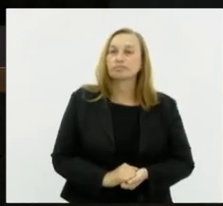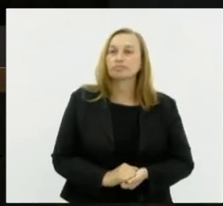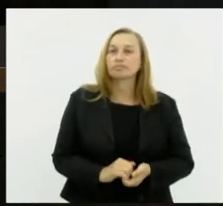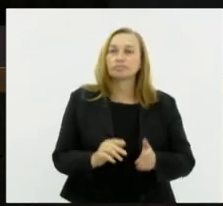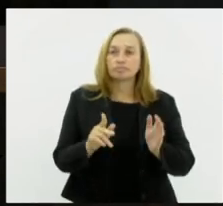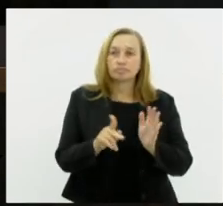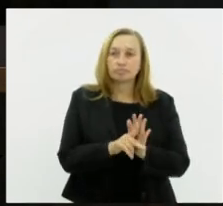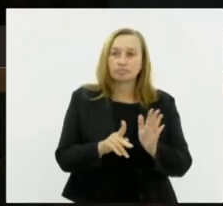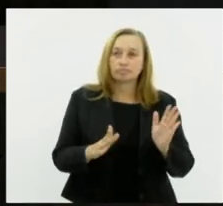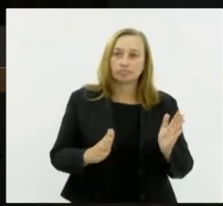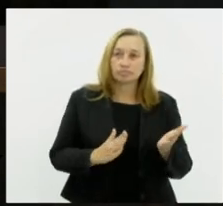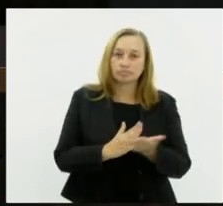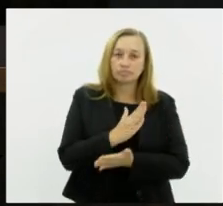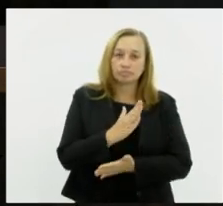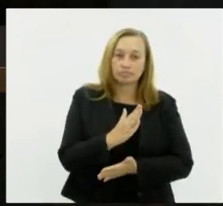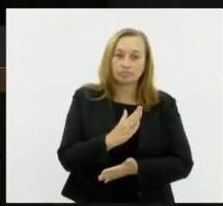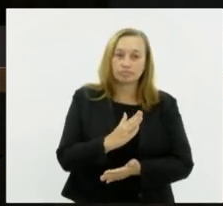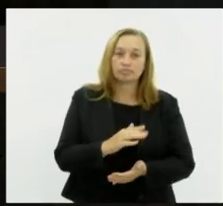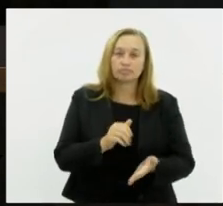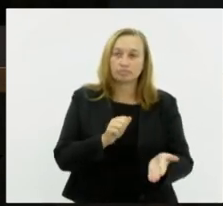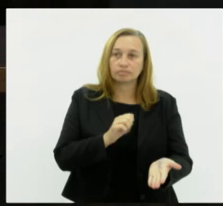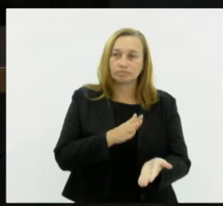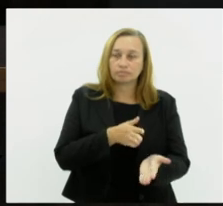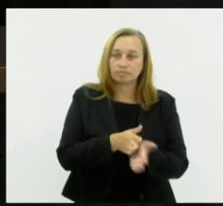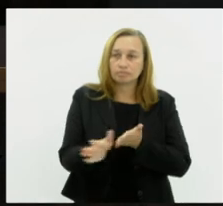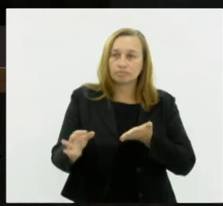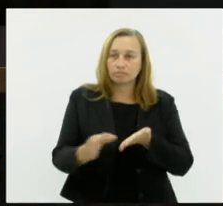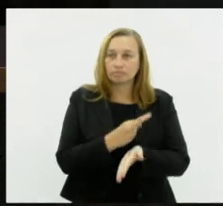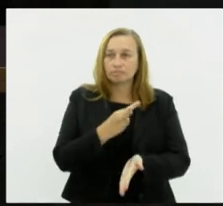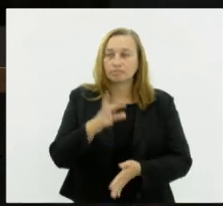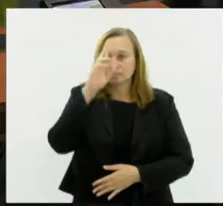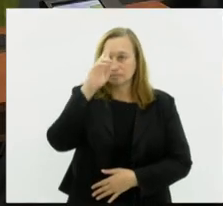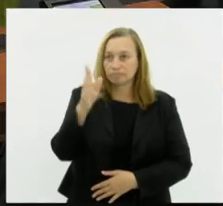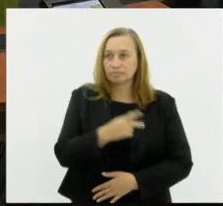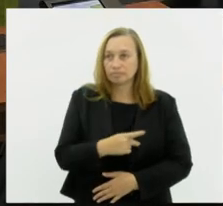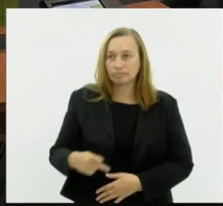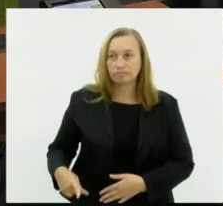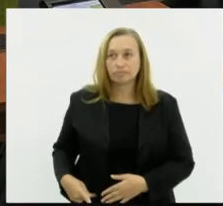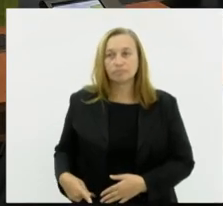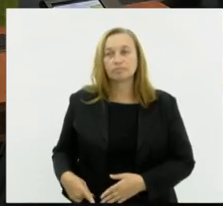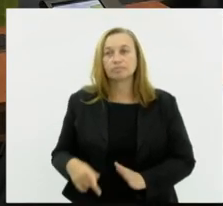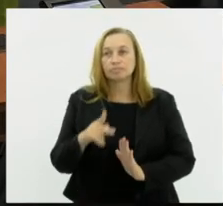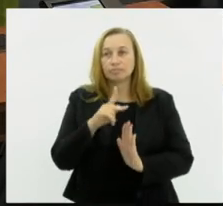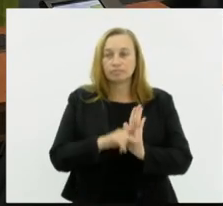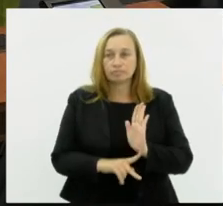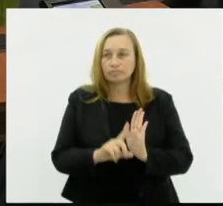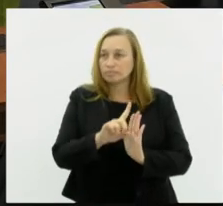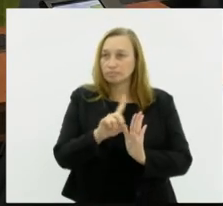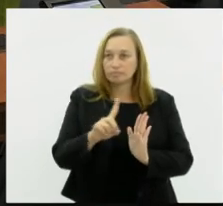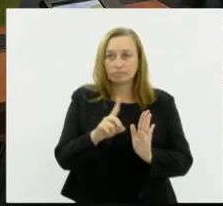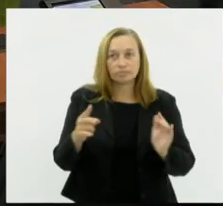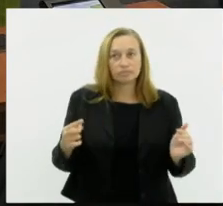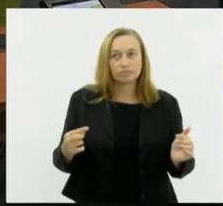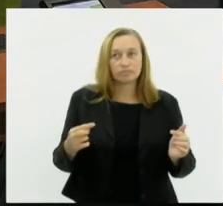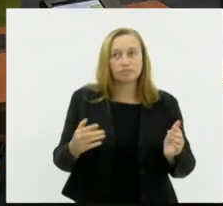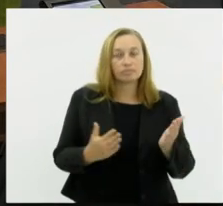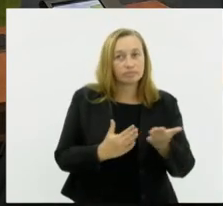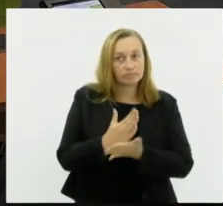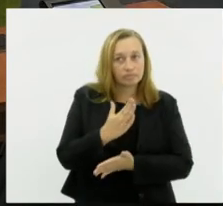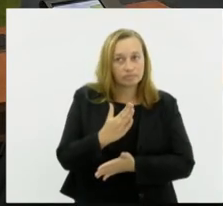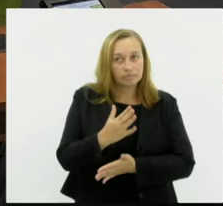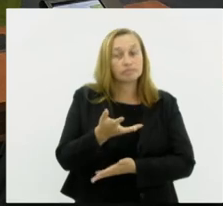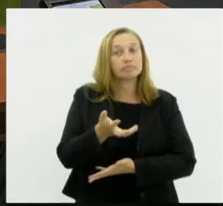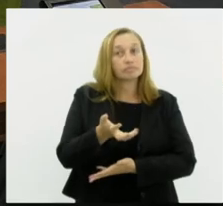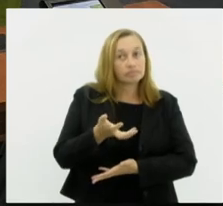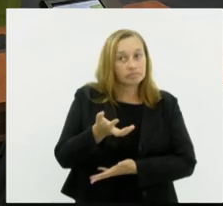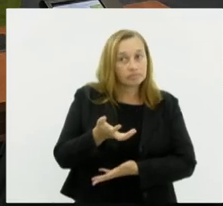Projeto aprovado, vai a autógrafo. Senhora presidente, o projeto não está aprovado ainda ao autógrafo. Eu